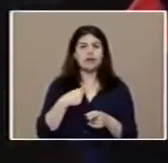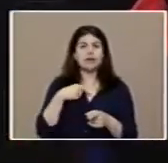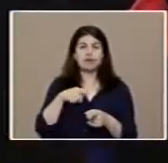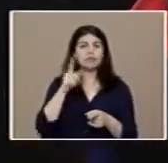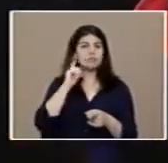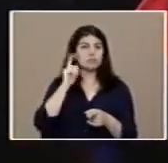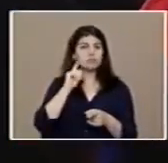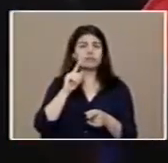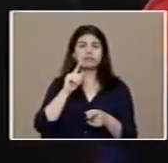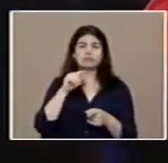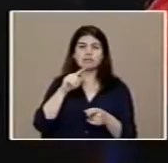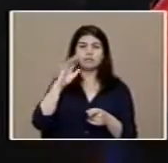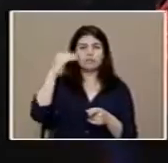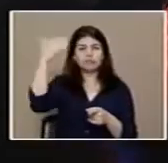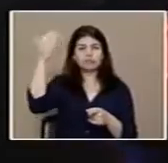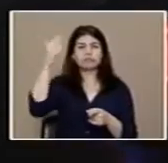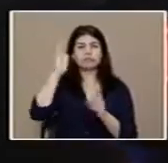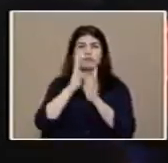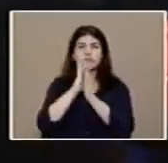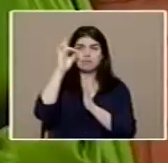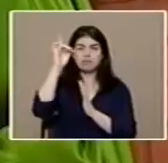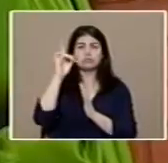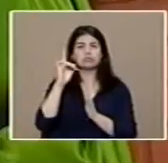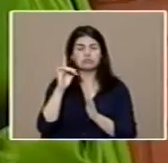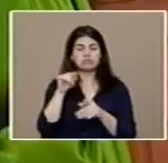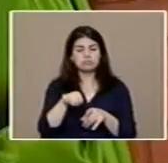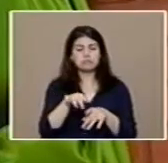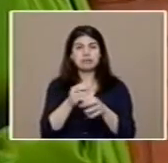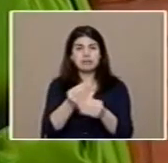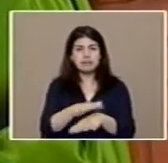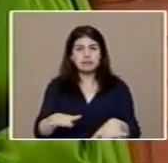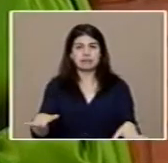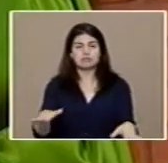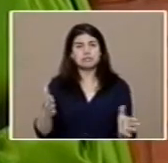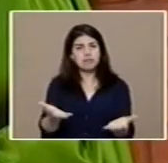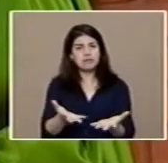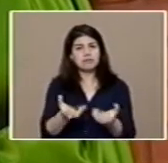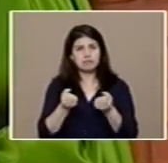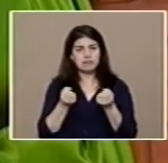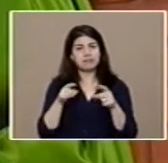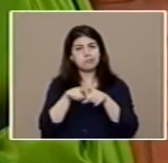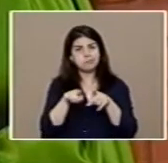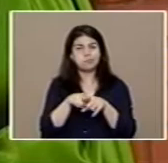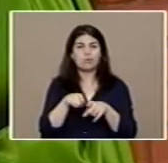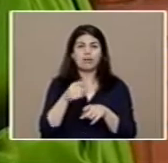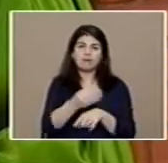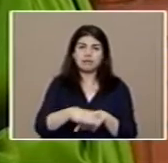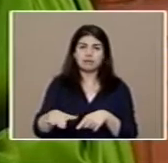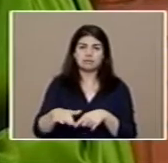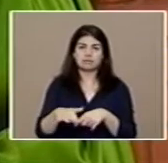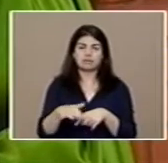Deus e em verdade vos digo quem não acolher o reino de Deus como uma criança